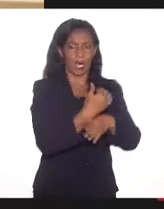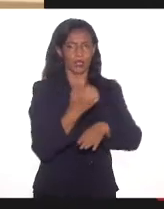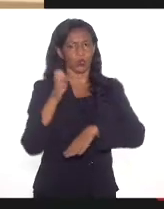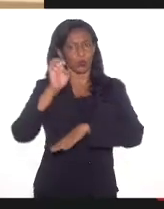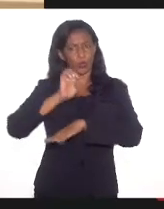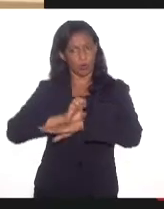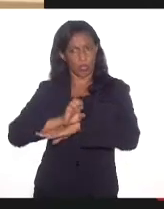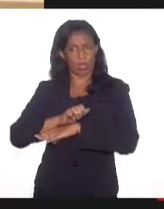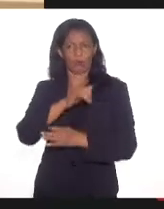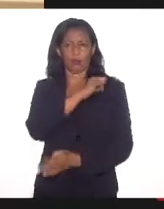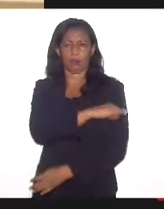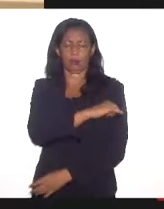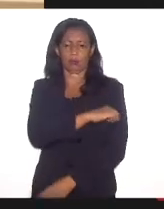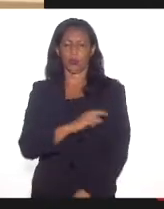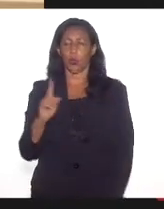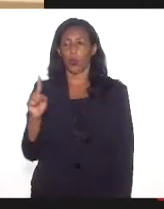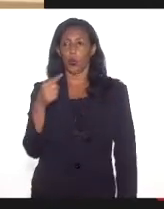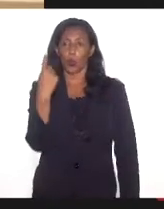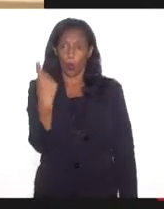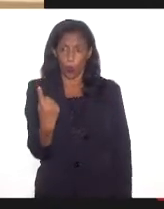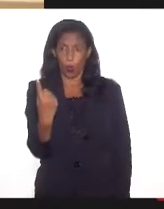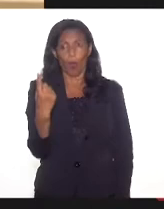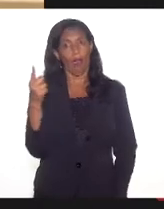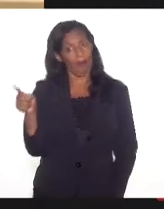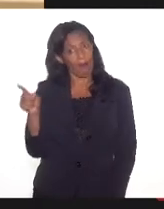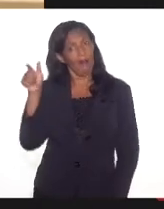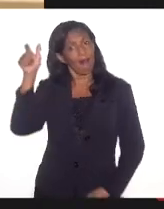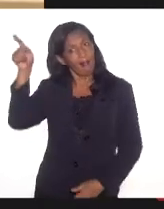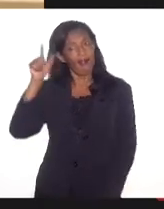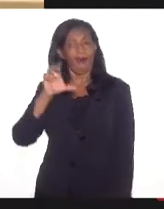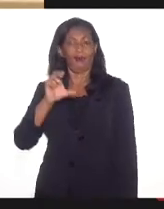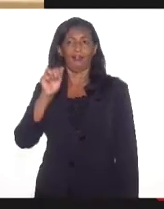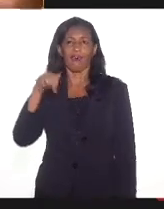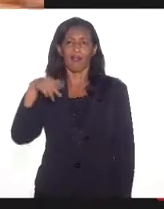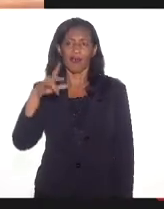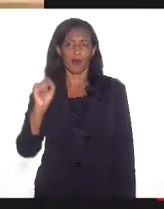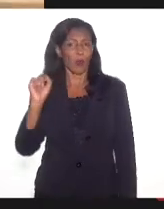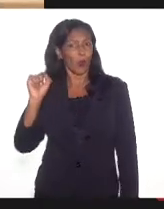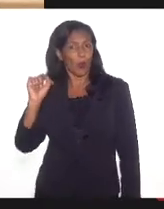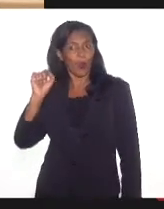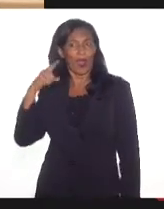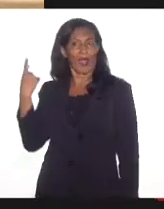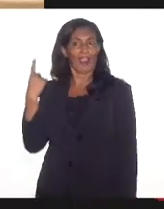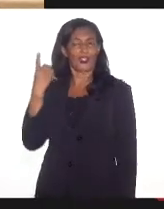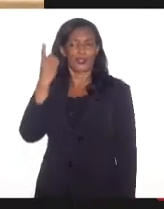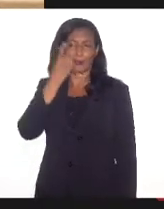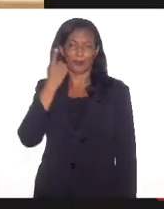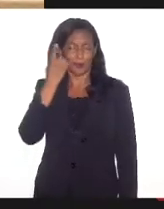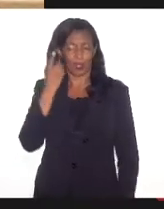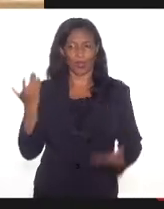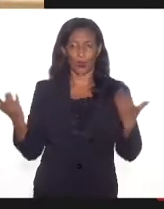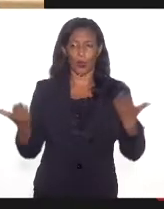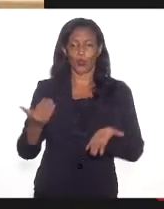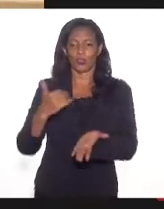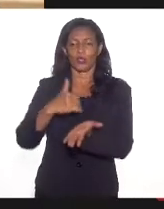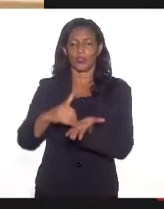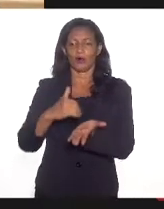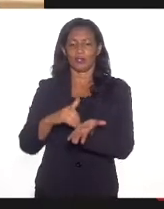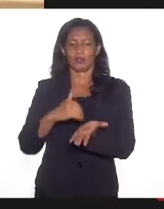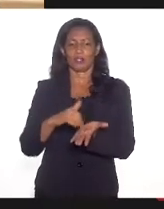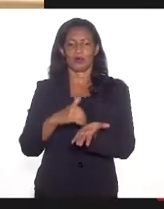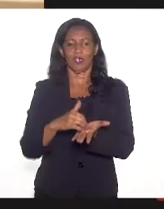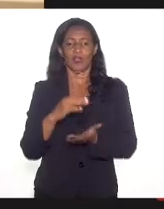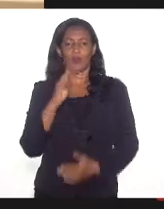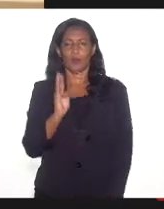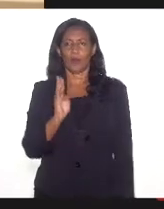Rio de Janeiro. Um deles é esse que o ex-deputado e hoje secretário